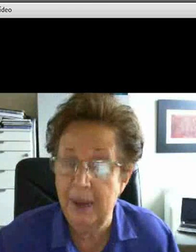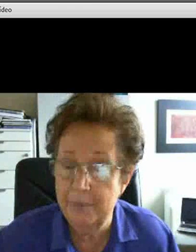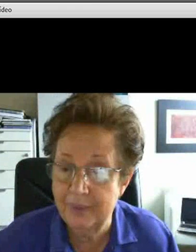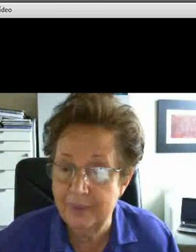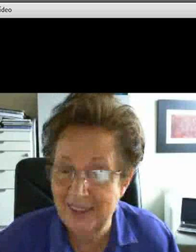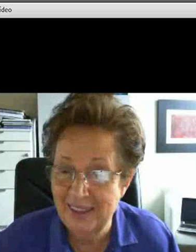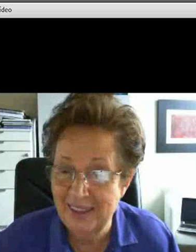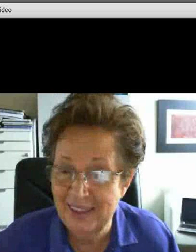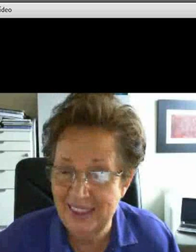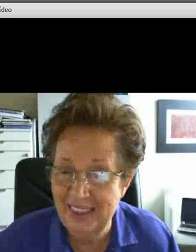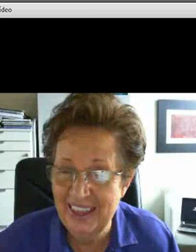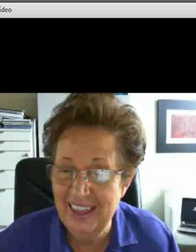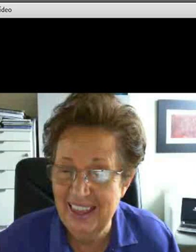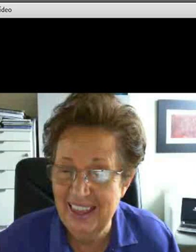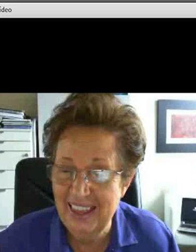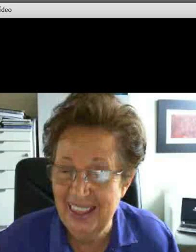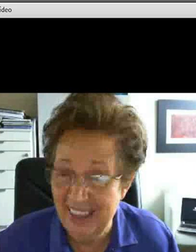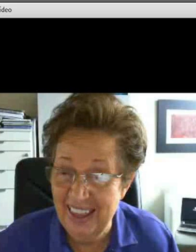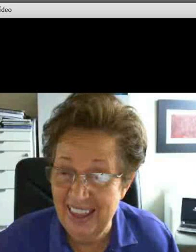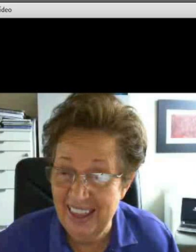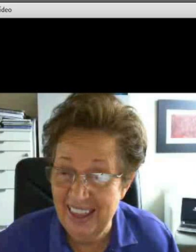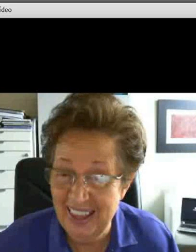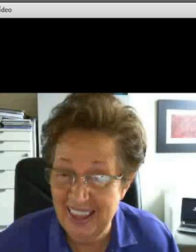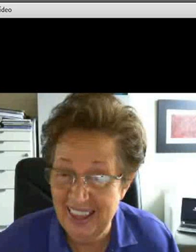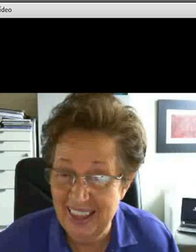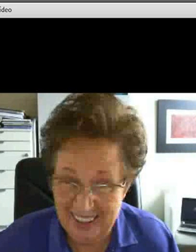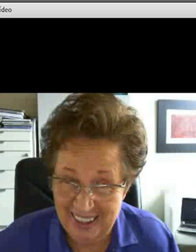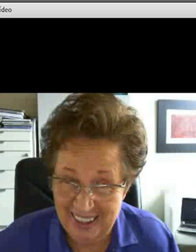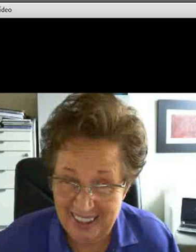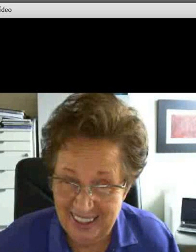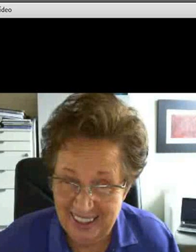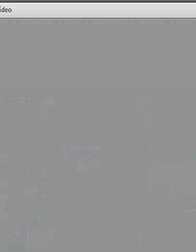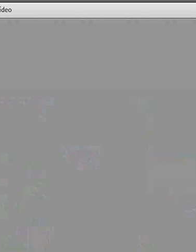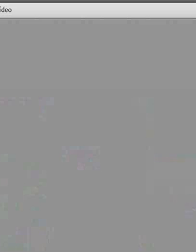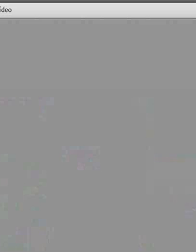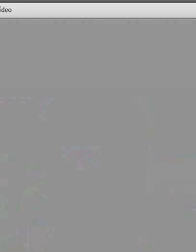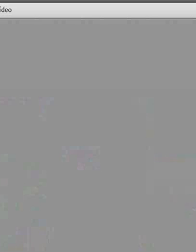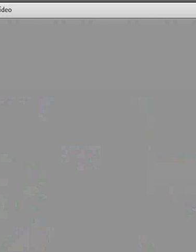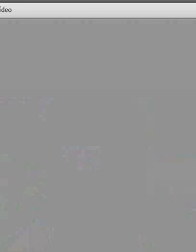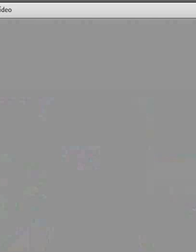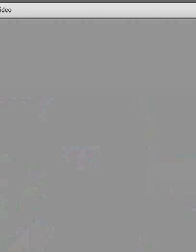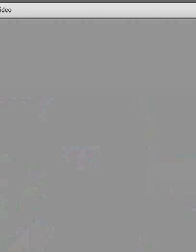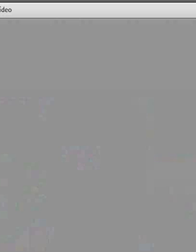Eu aceito um convite pra ir até a fazer um seminário.